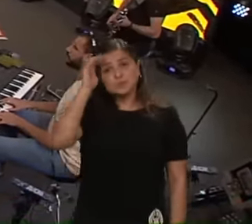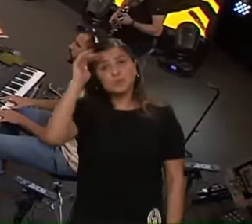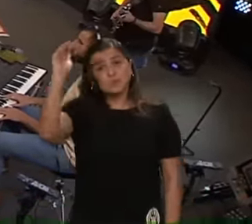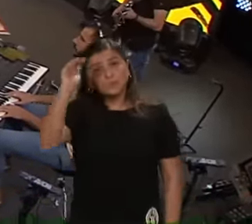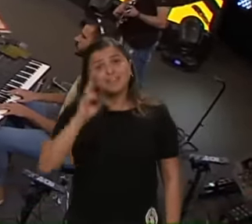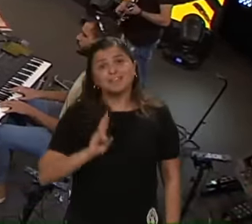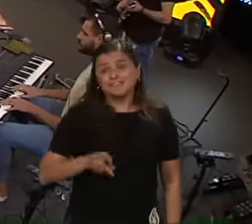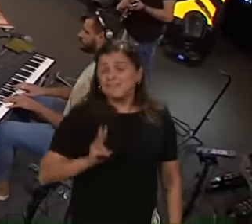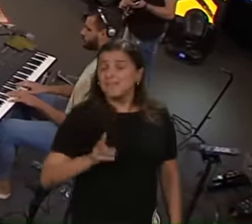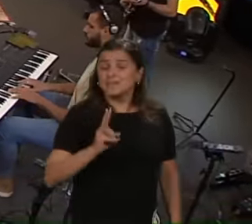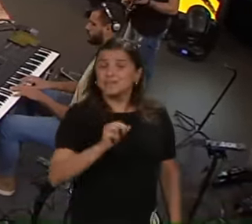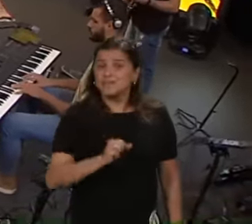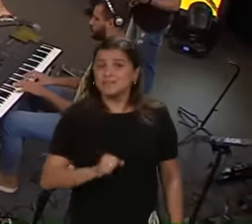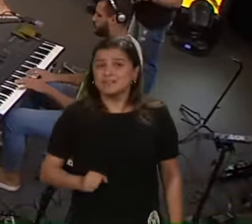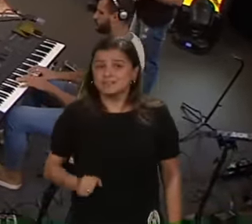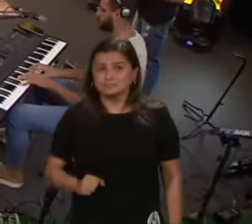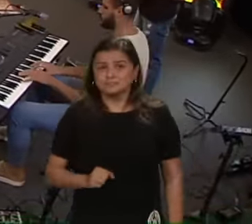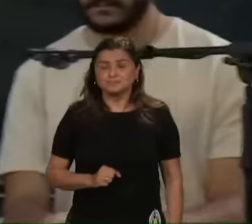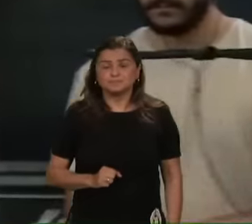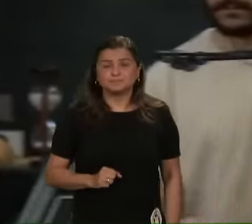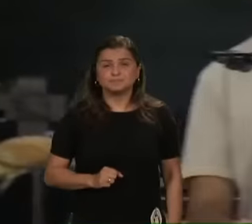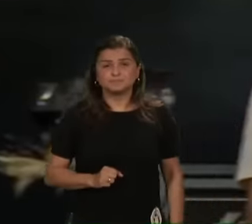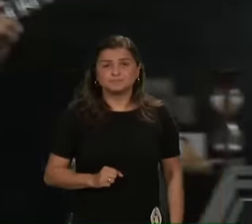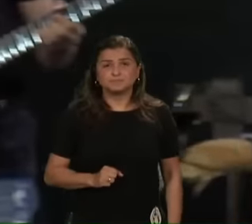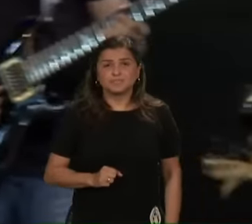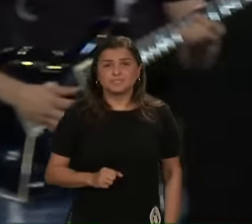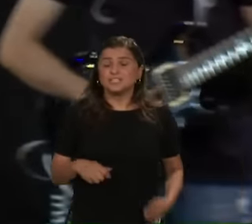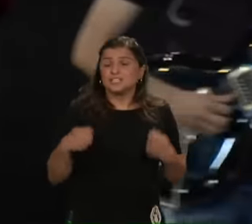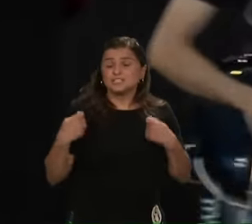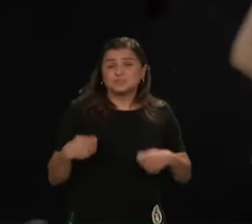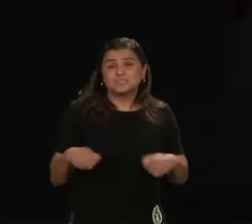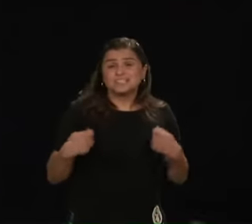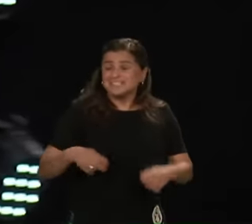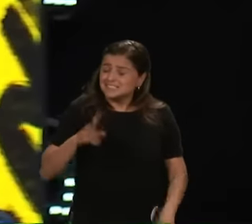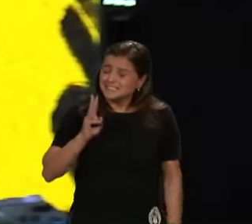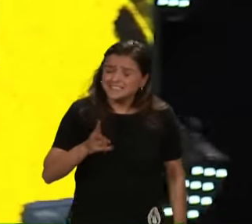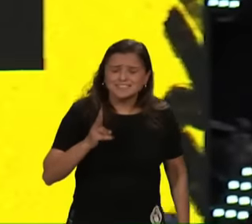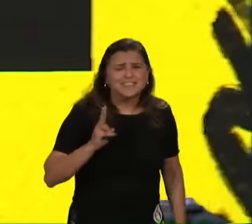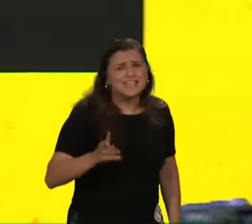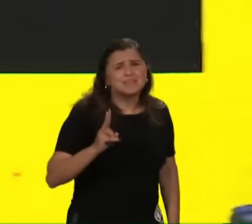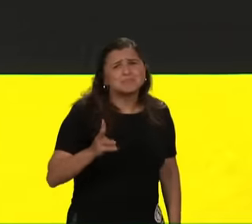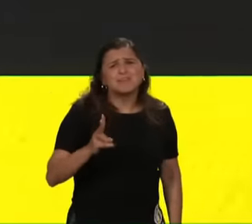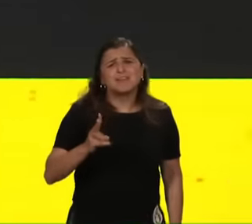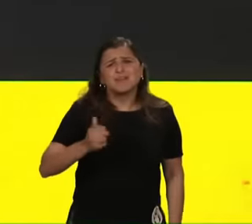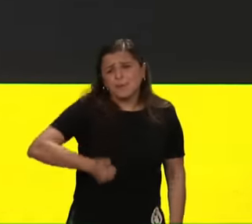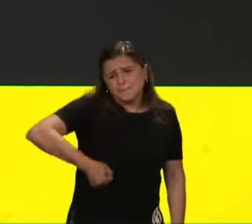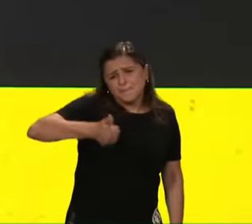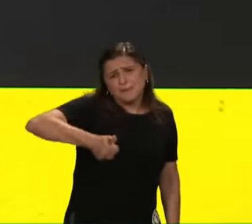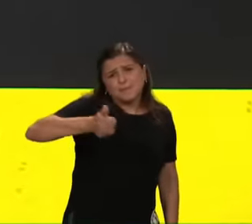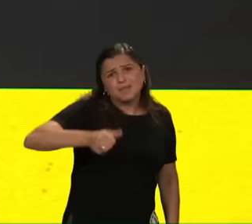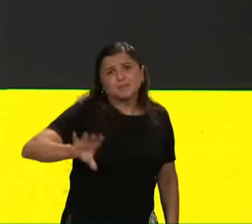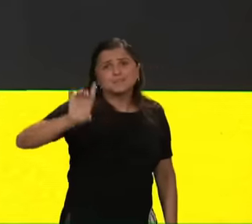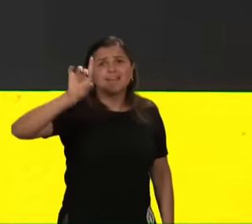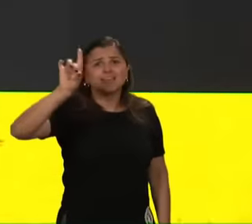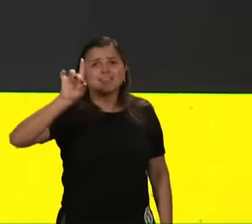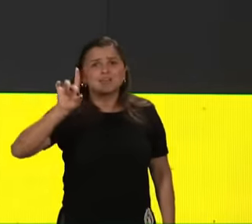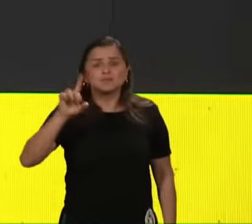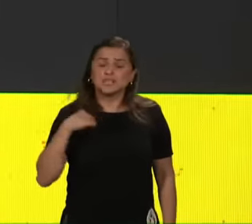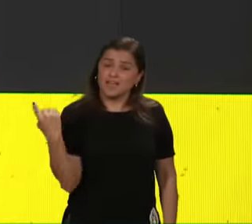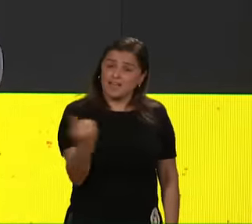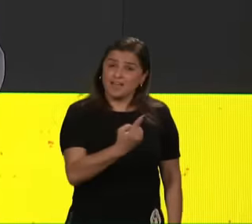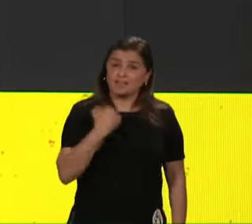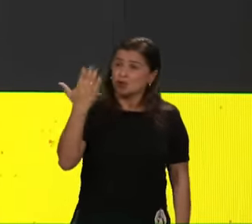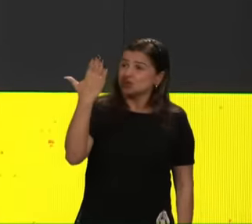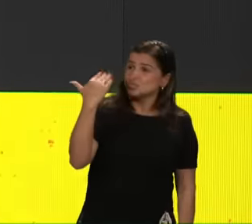Nós sempre temos que tê-lo em primeiro na nossa vida. O nosso chamado é agradar o